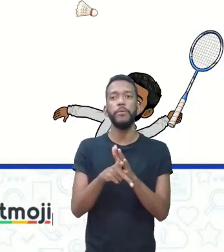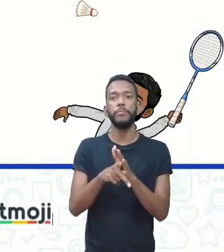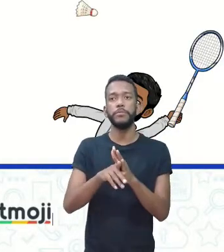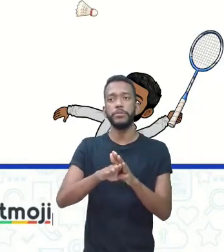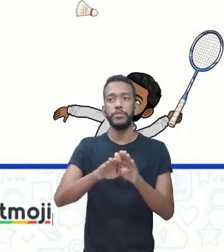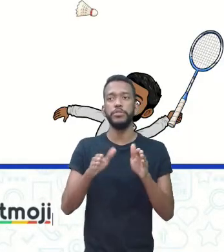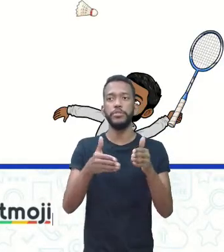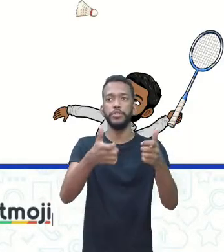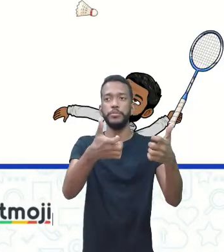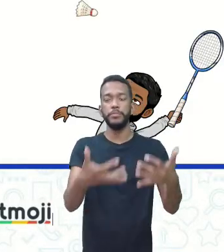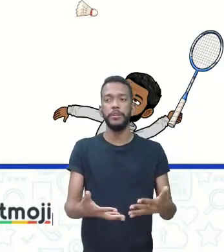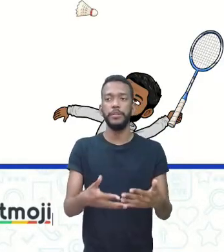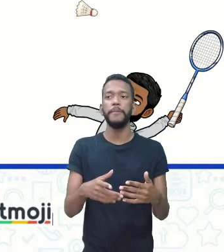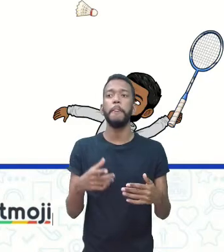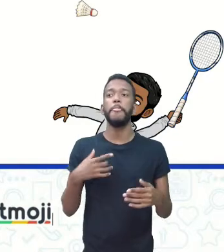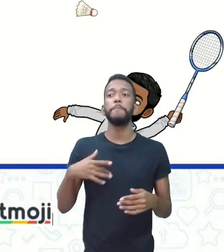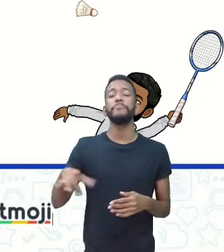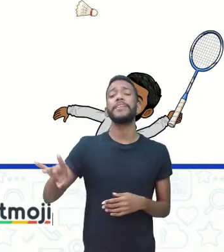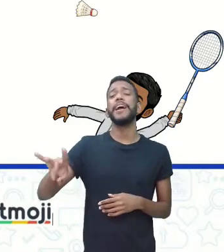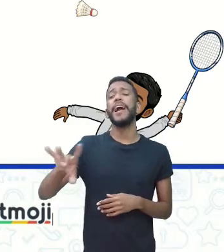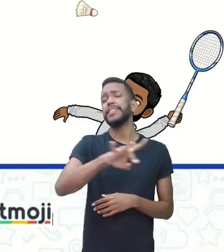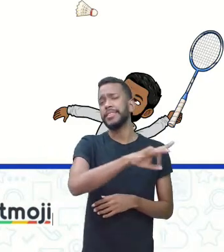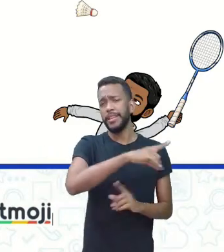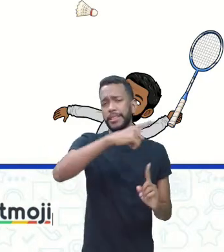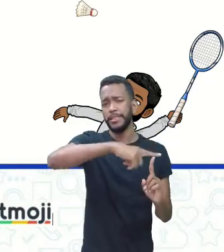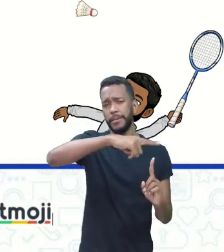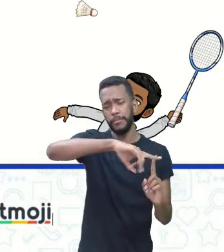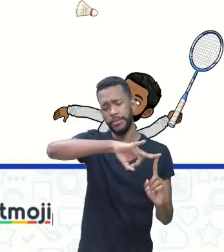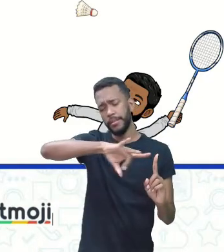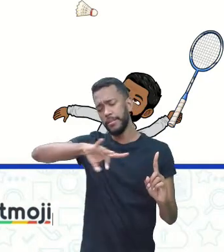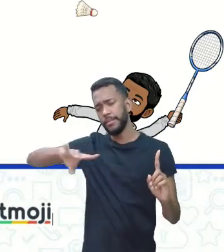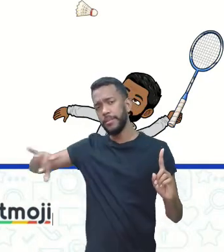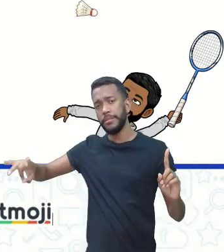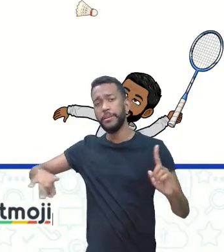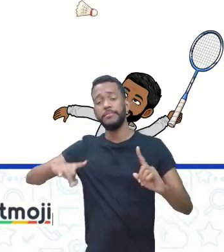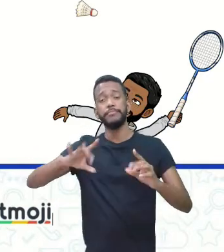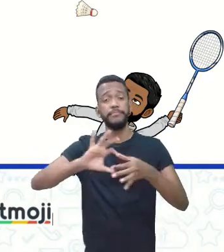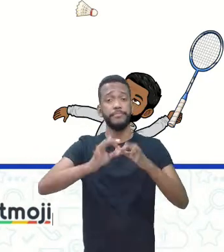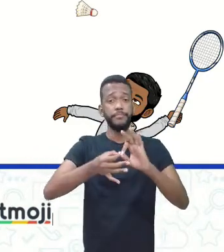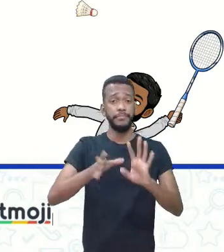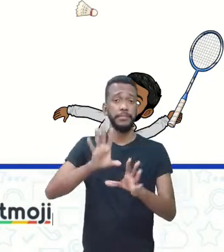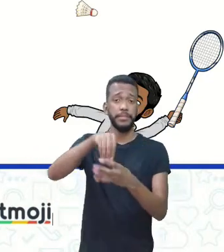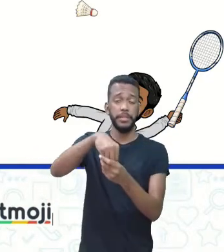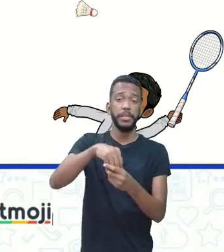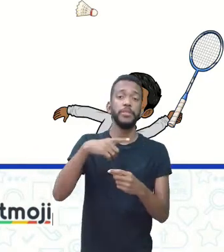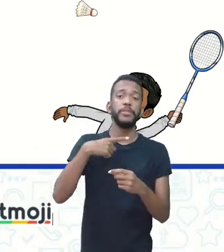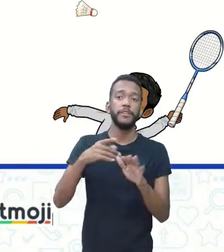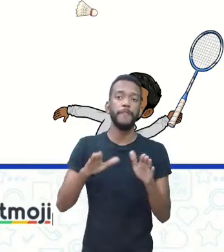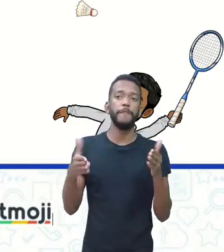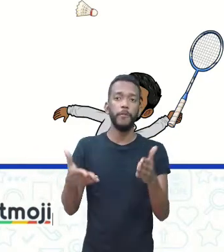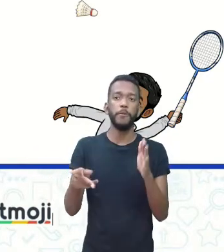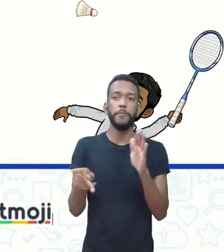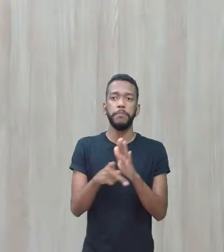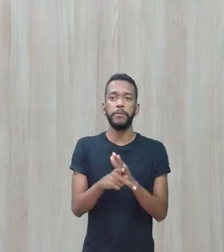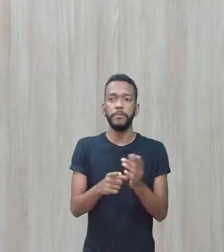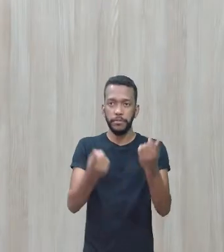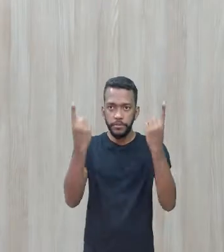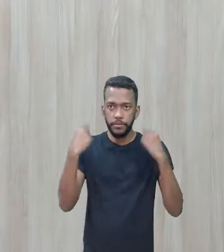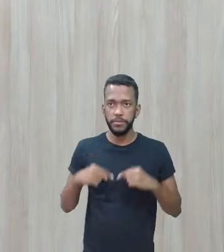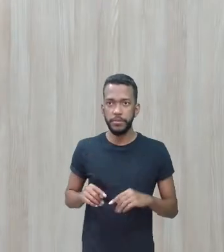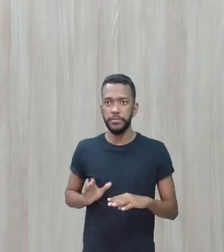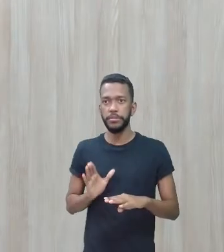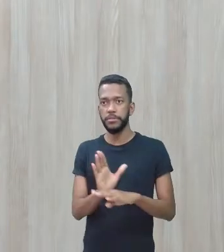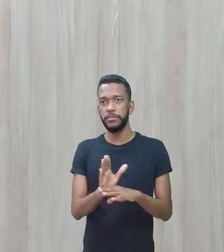para as modalidades, né? Então, cada modalidade tem um exercício diferente específico para condicionar aquela pessoa